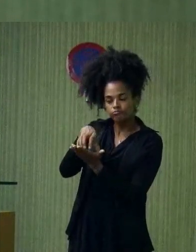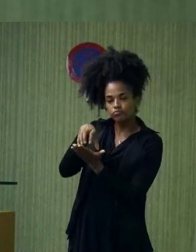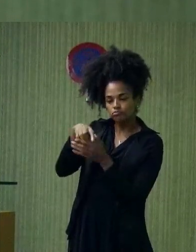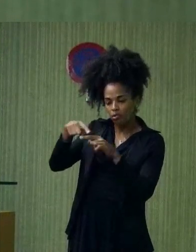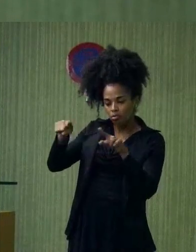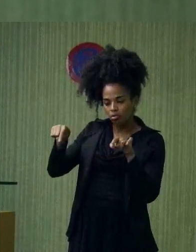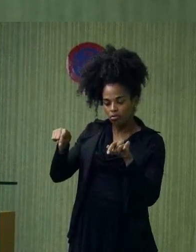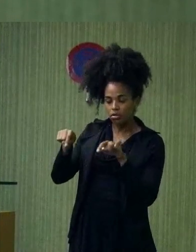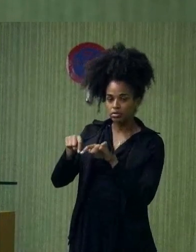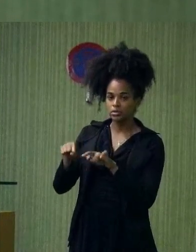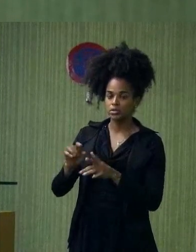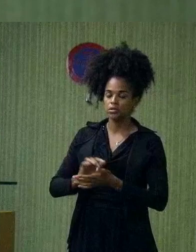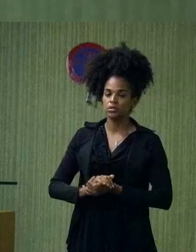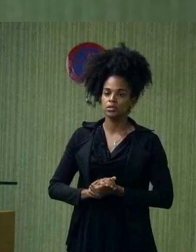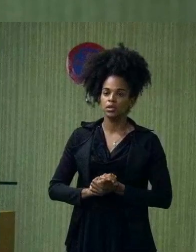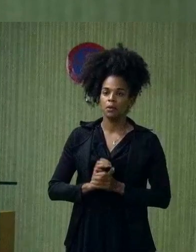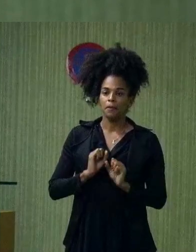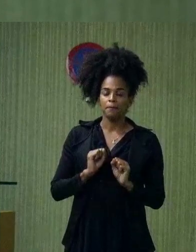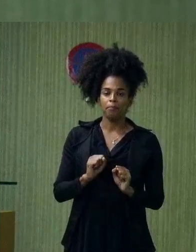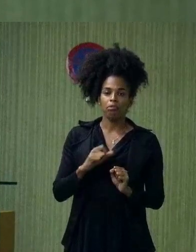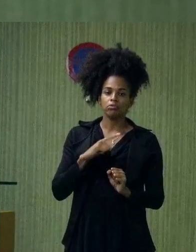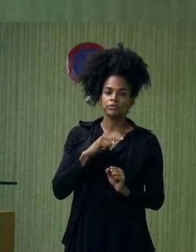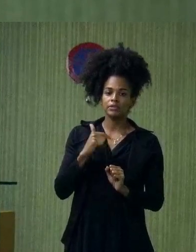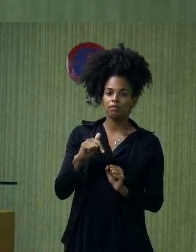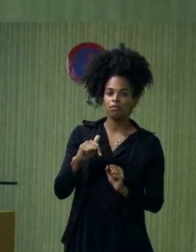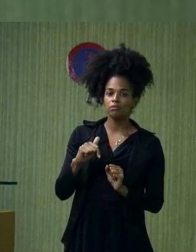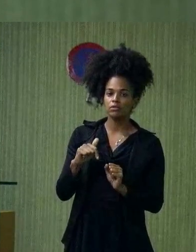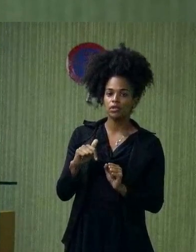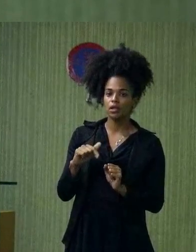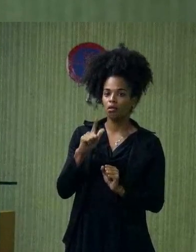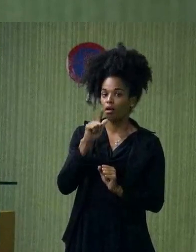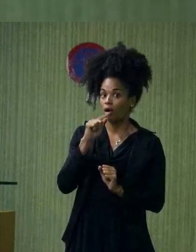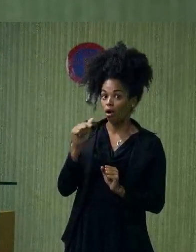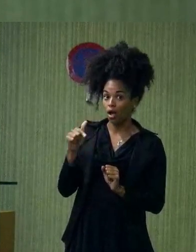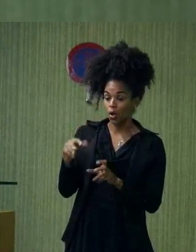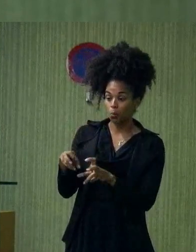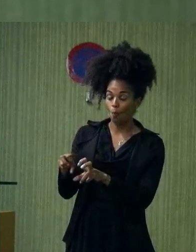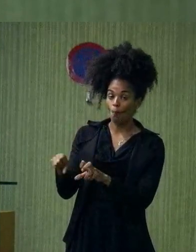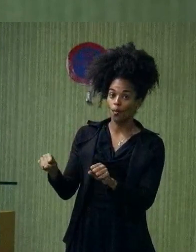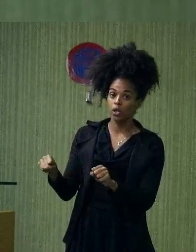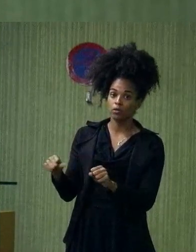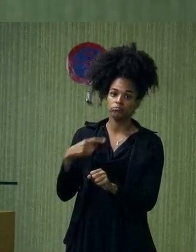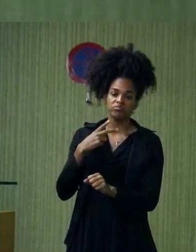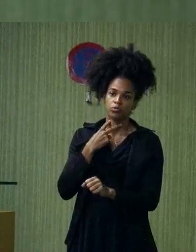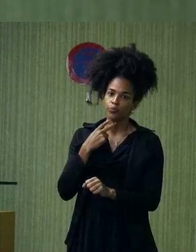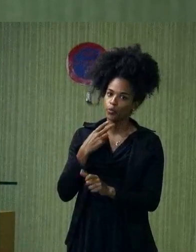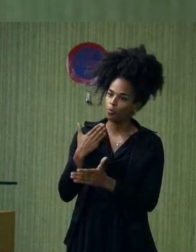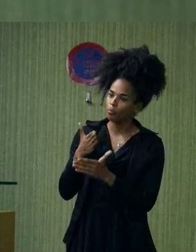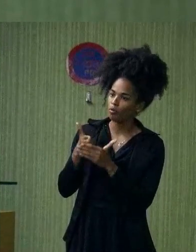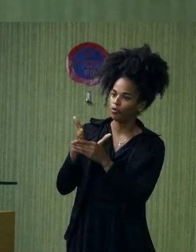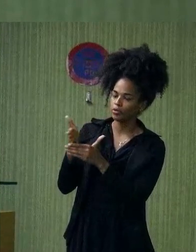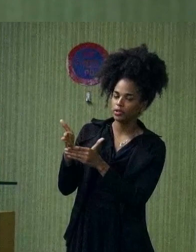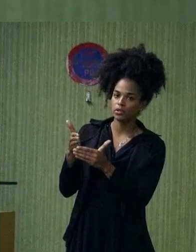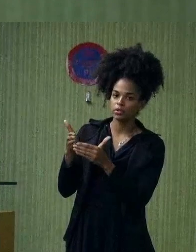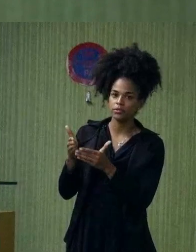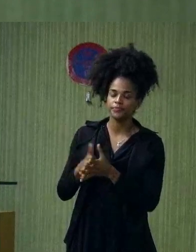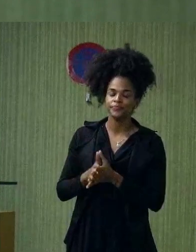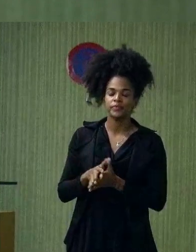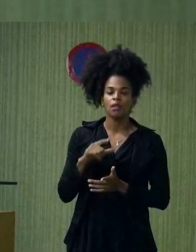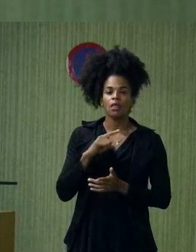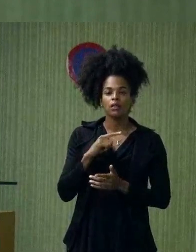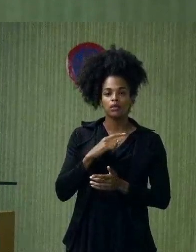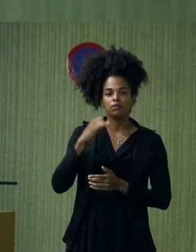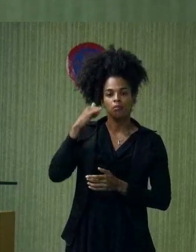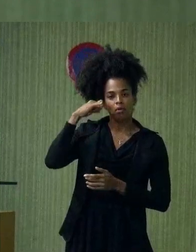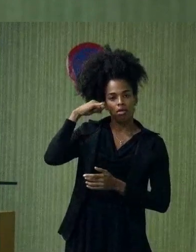baixo com certeza pode ser que esteja seco a rota do do gato Maracajá que é também uma